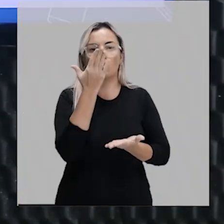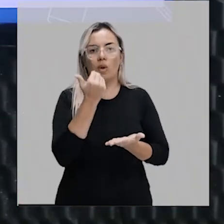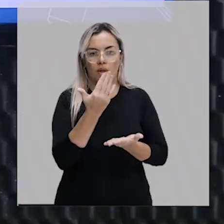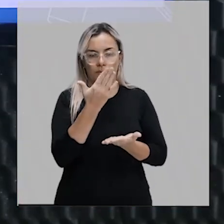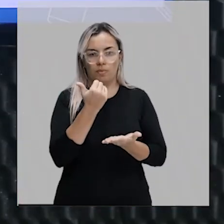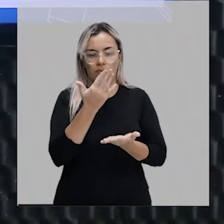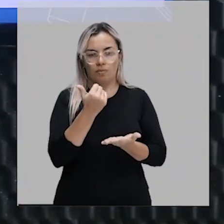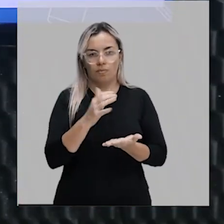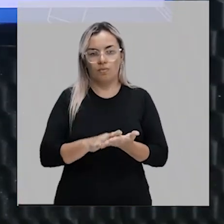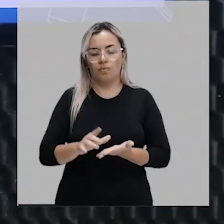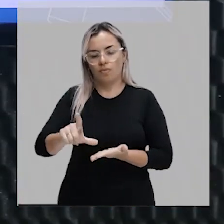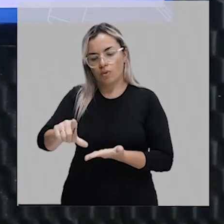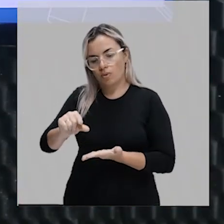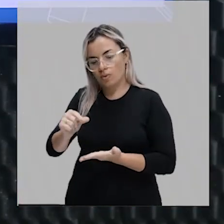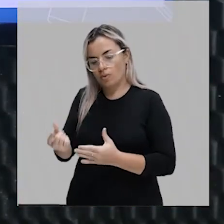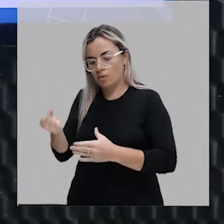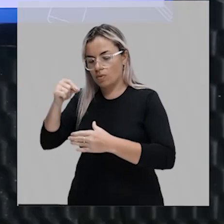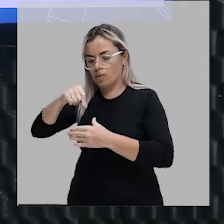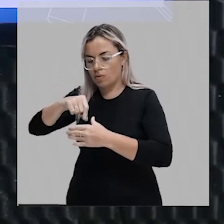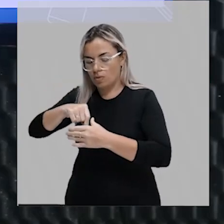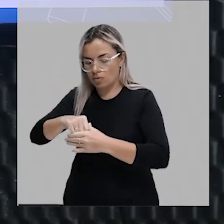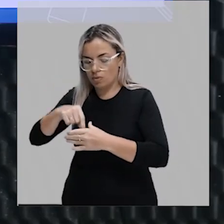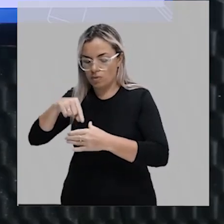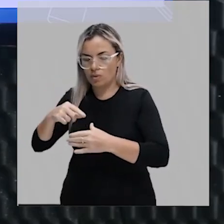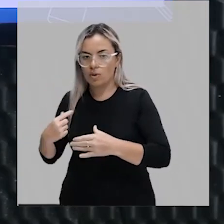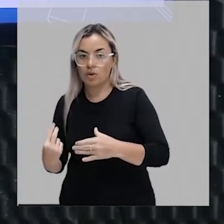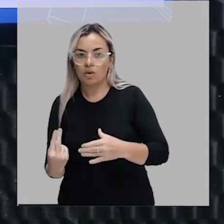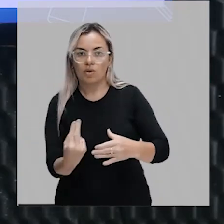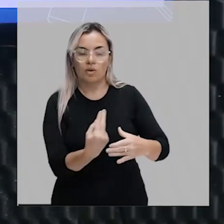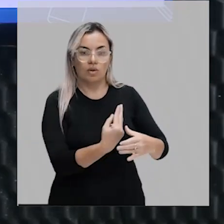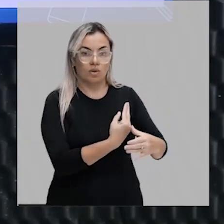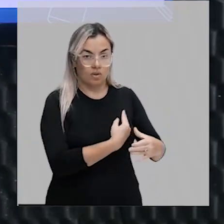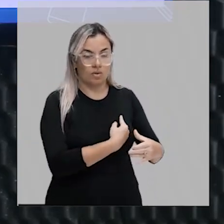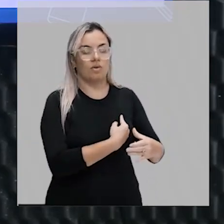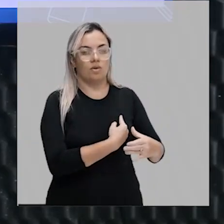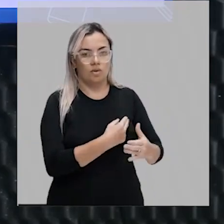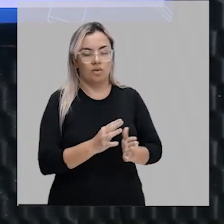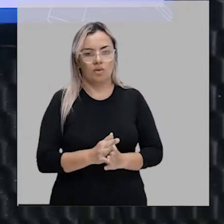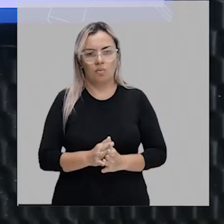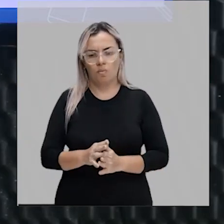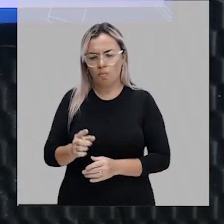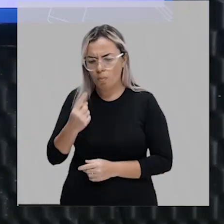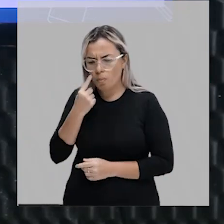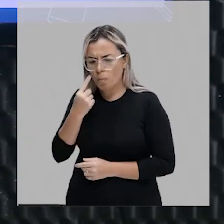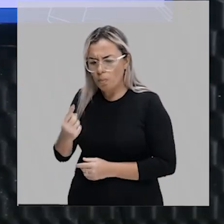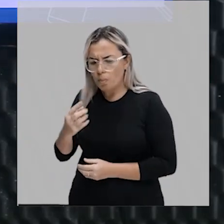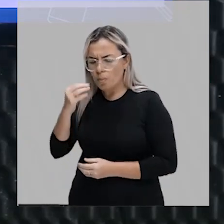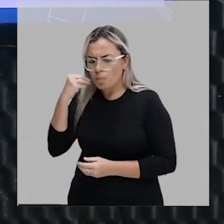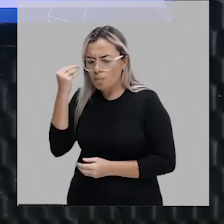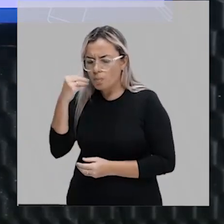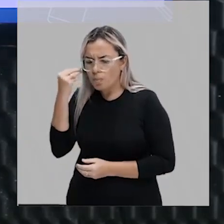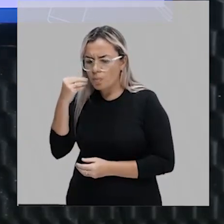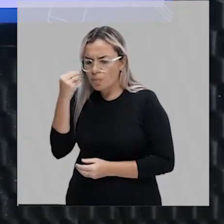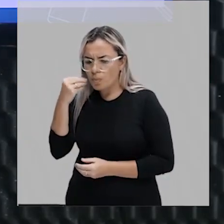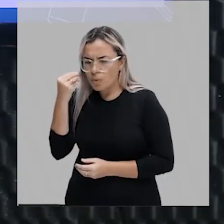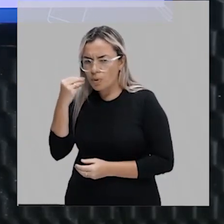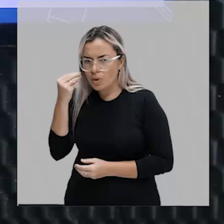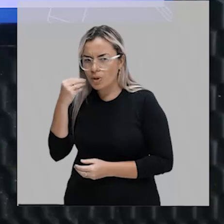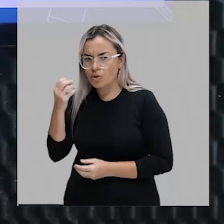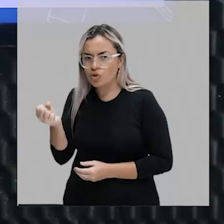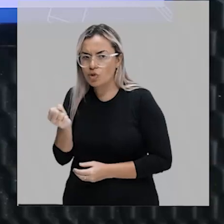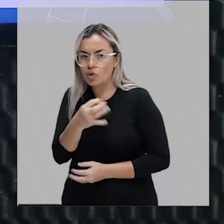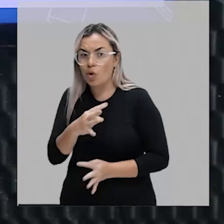selecionam essas novas sementes, nós iremos observar uma experimentação de novas